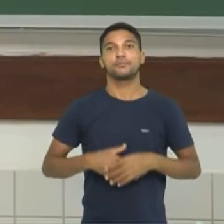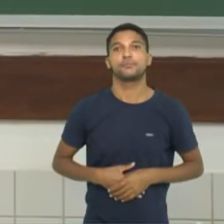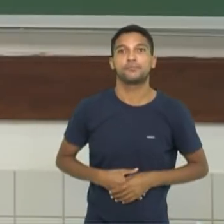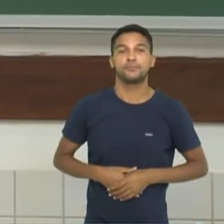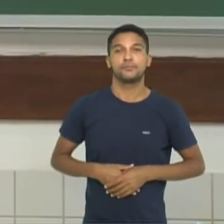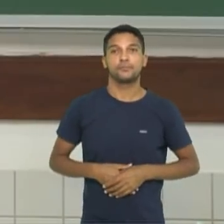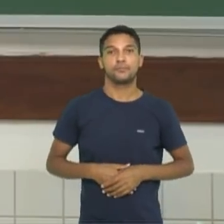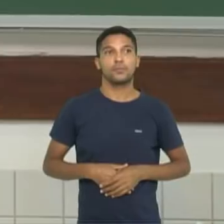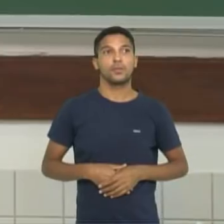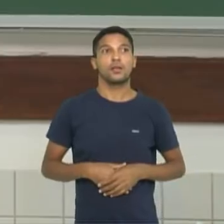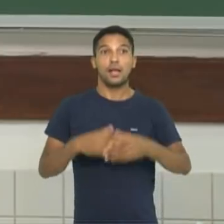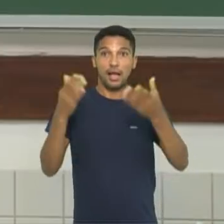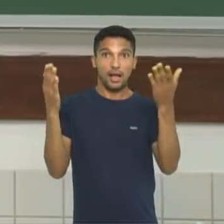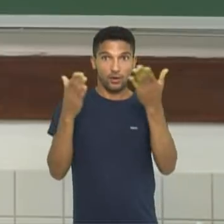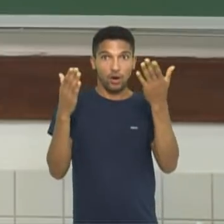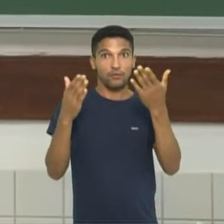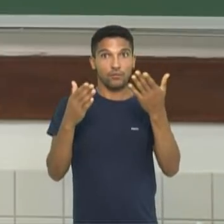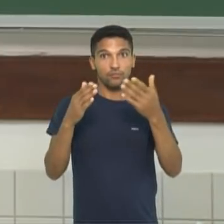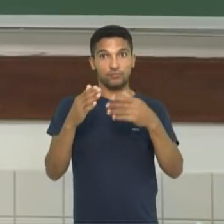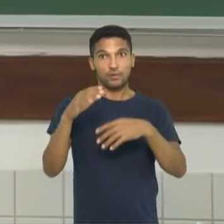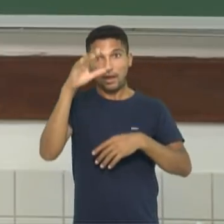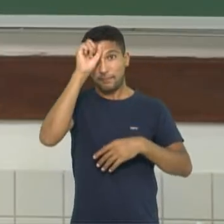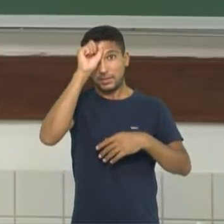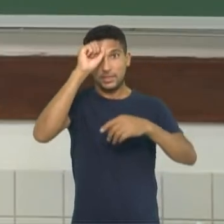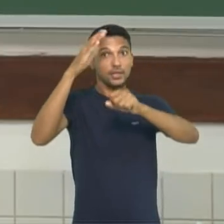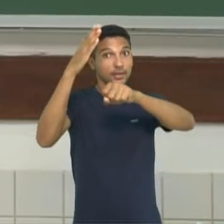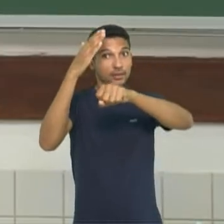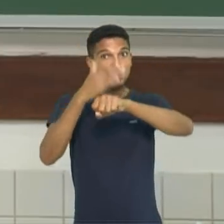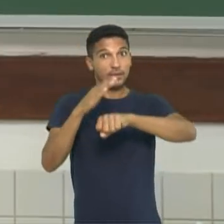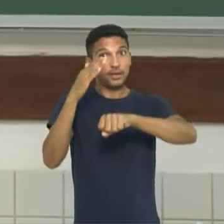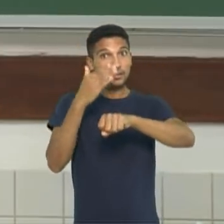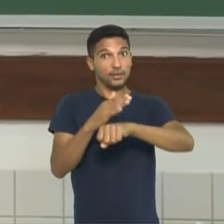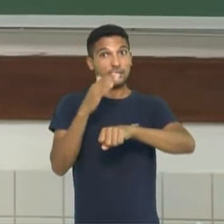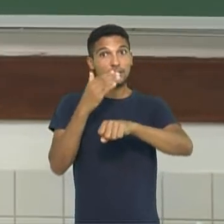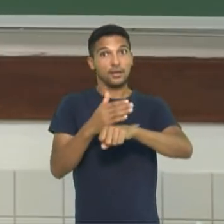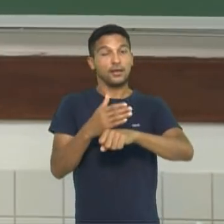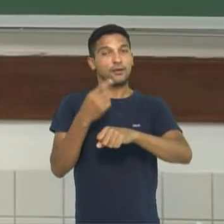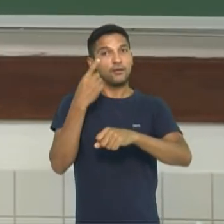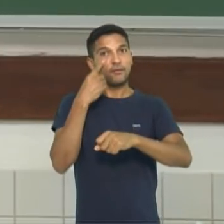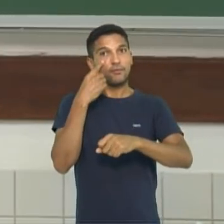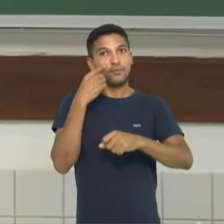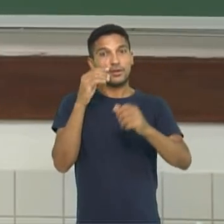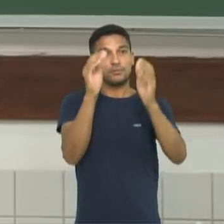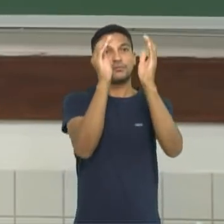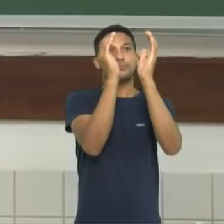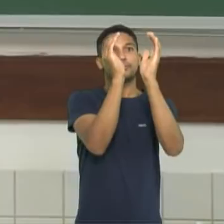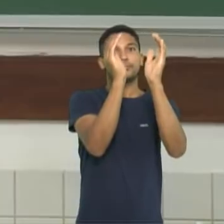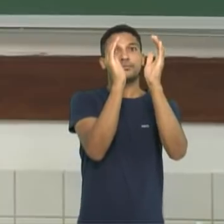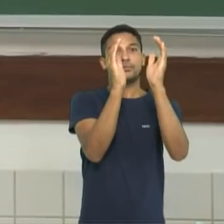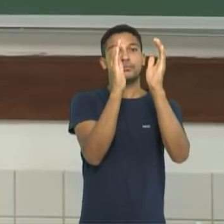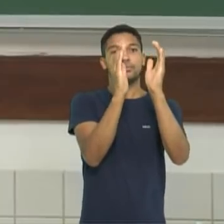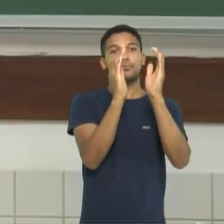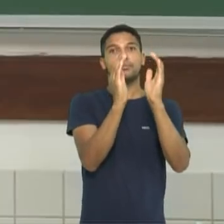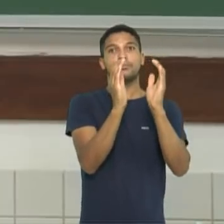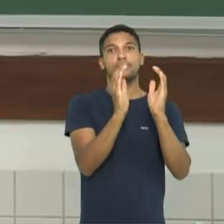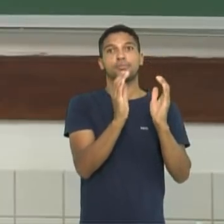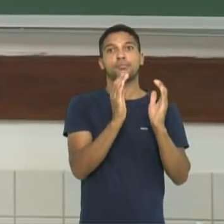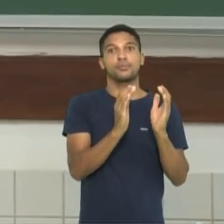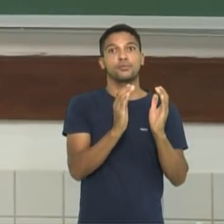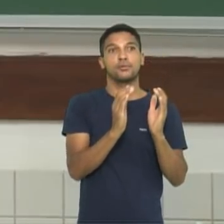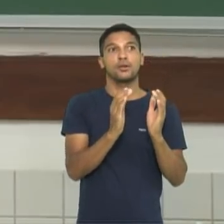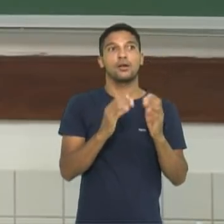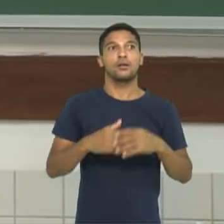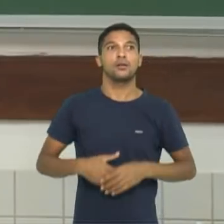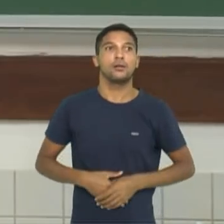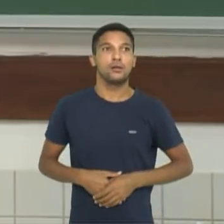período composto, e a gente só aprende fazendo, né? Não existe outra forma de aprender, ok? Então, eu vou deixar o slide para vocês ali,